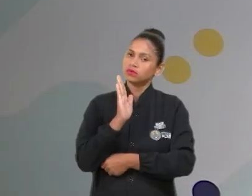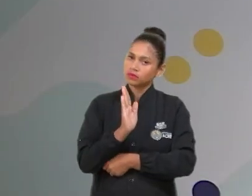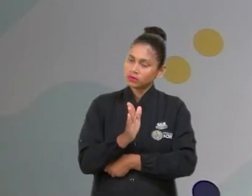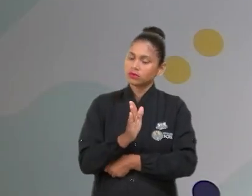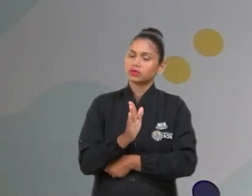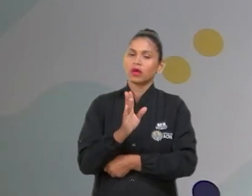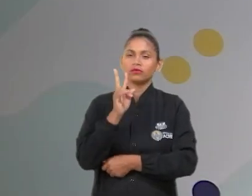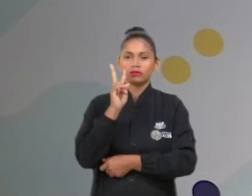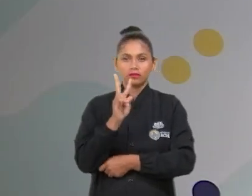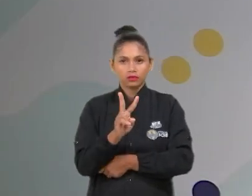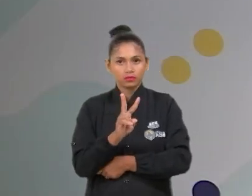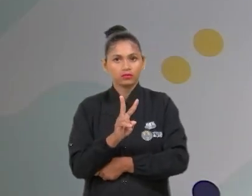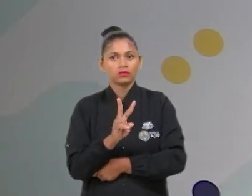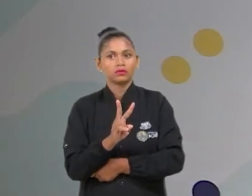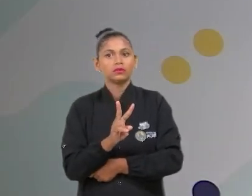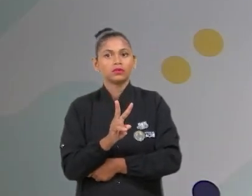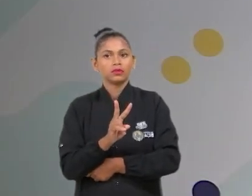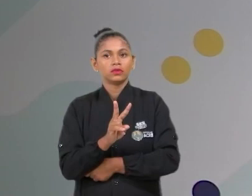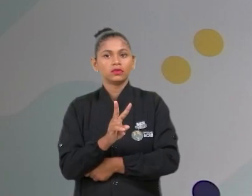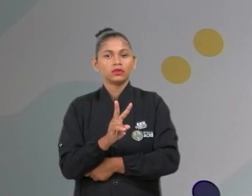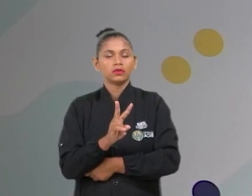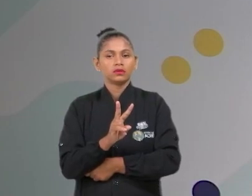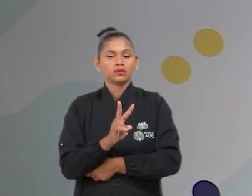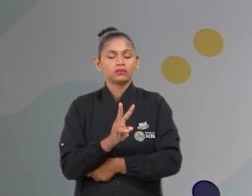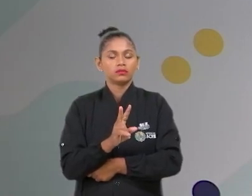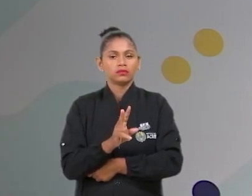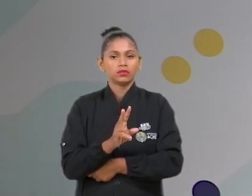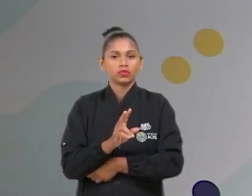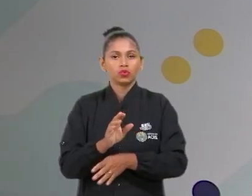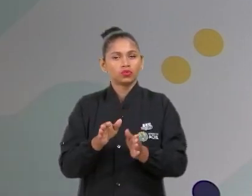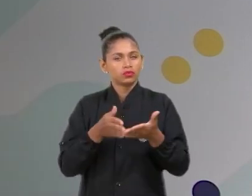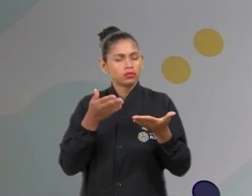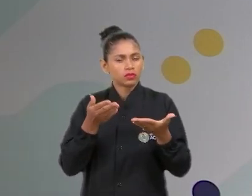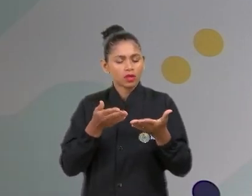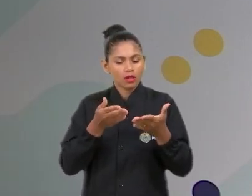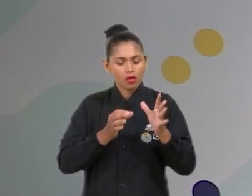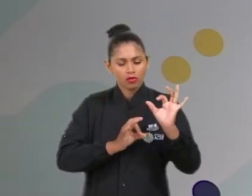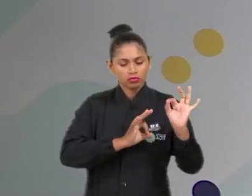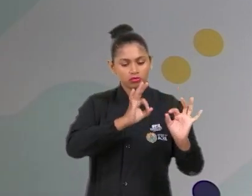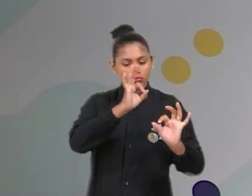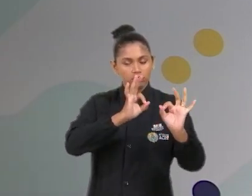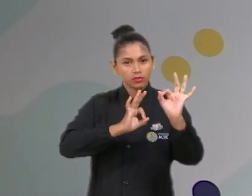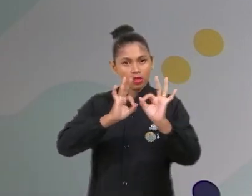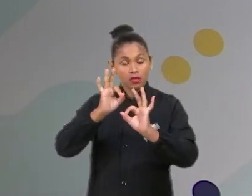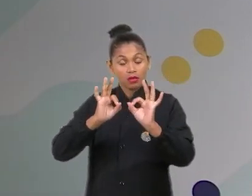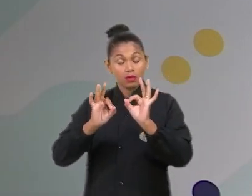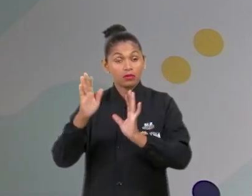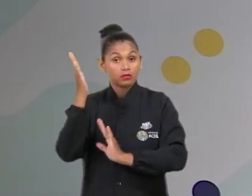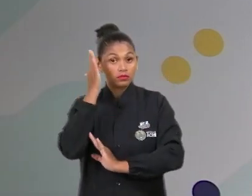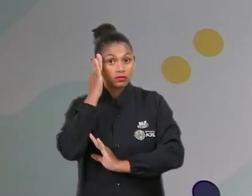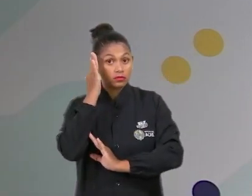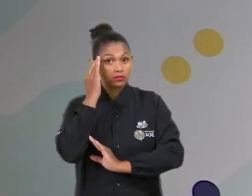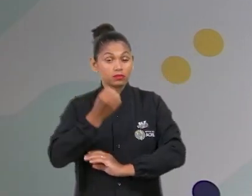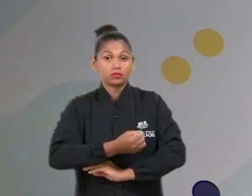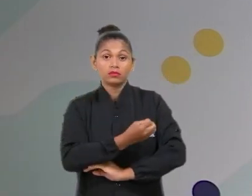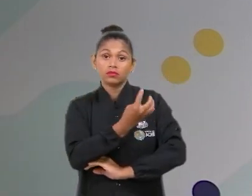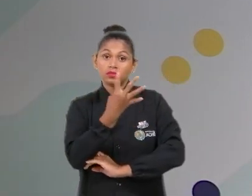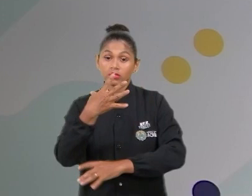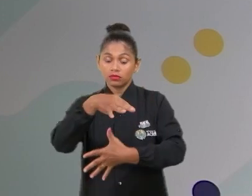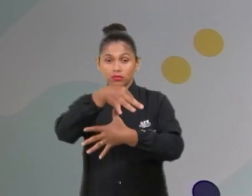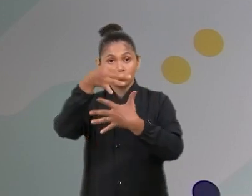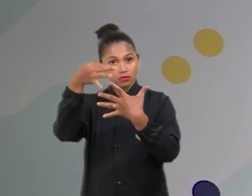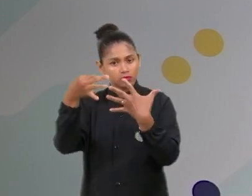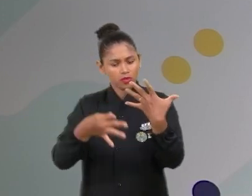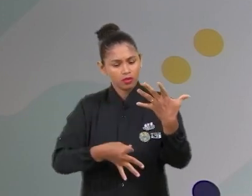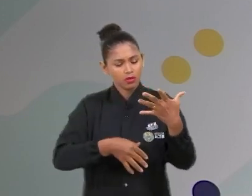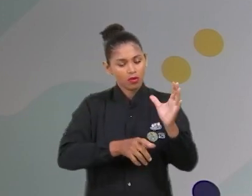distribuição eletrônica de Linus Pauling, onde ela faz toda a distribuição para saber a quantidade exata de elementos em